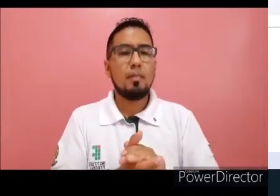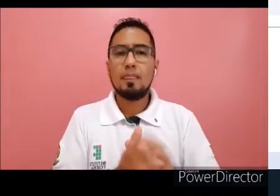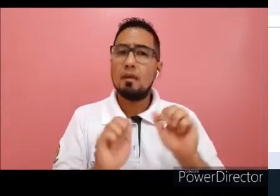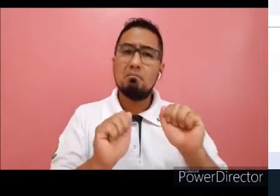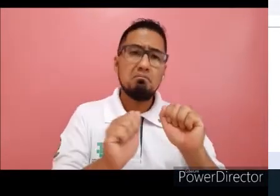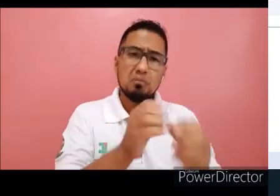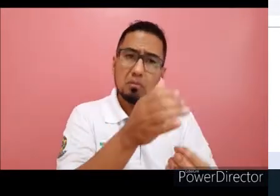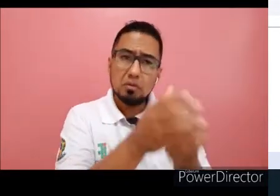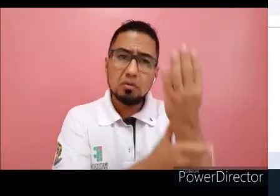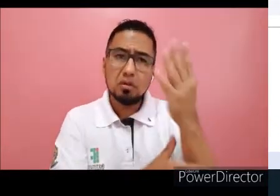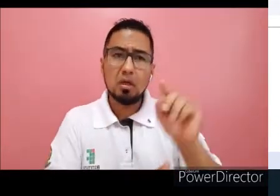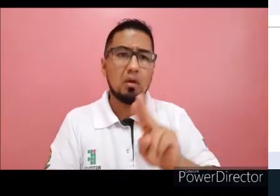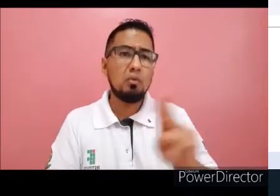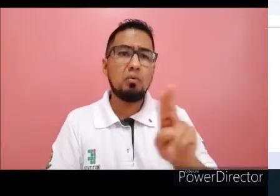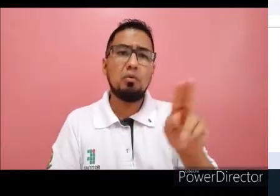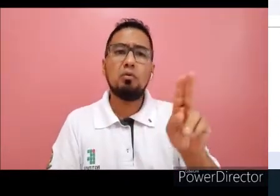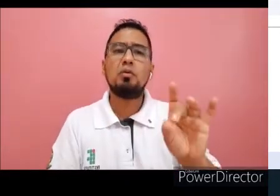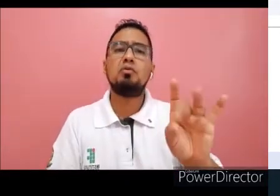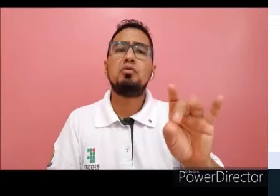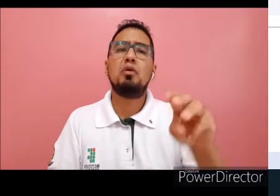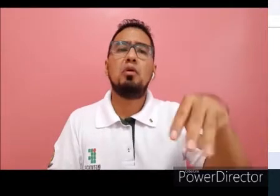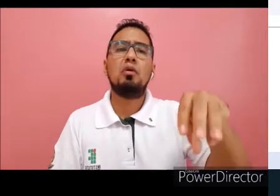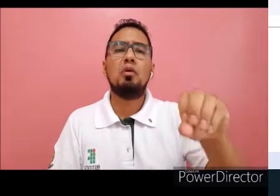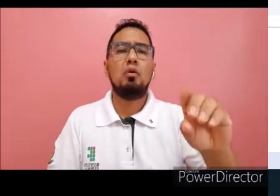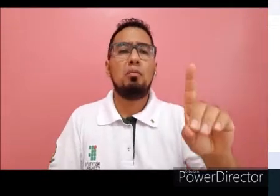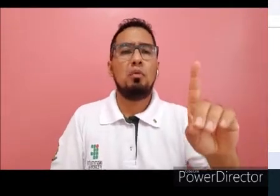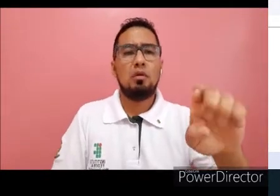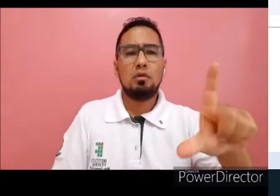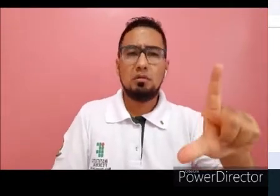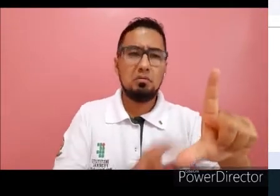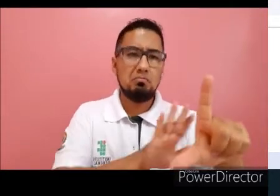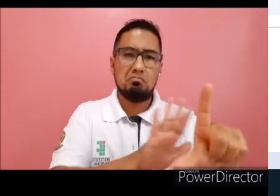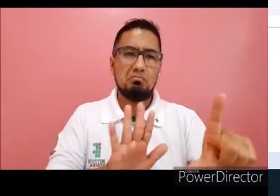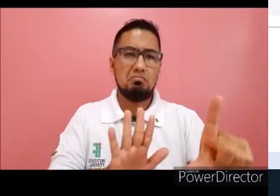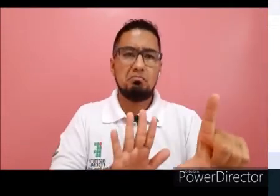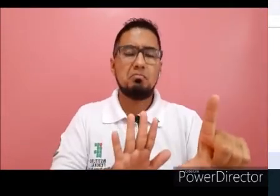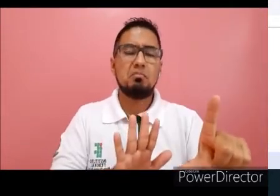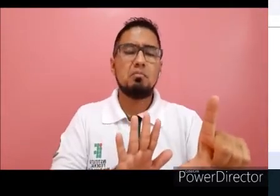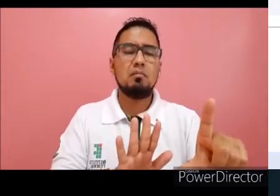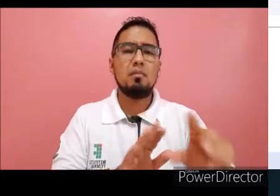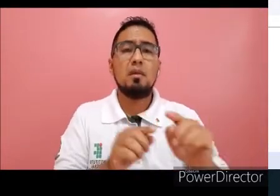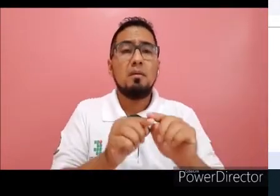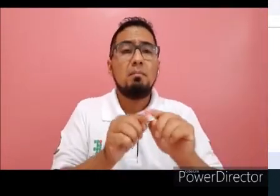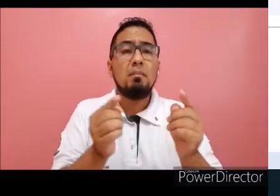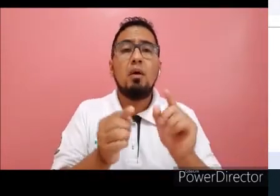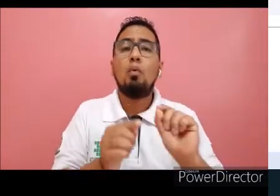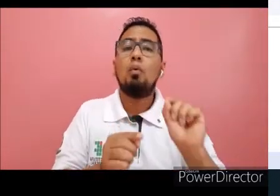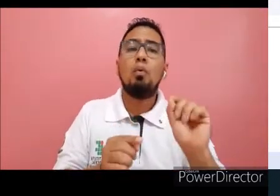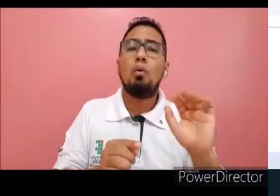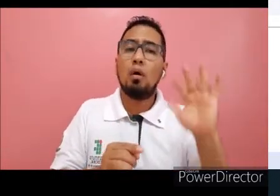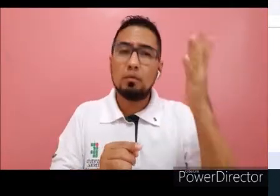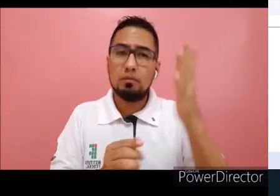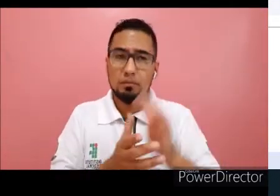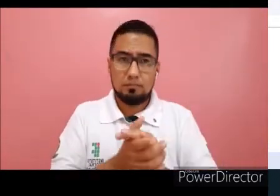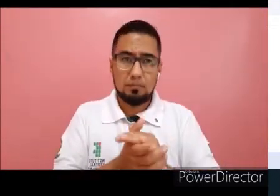poderia criar somente um pacote chamado model, né? Só que